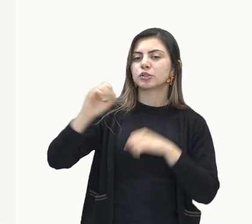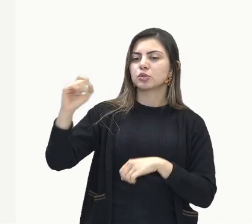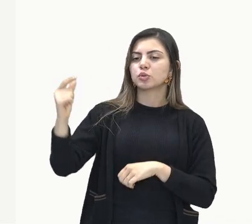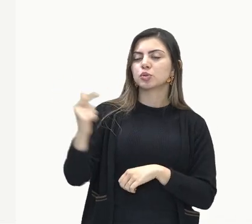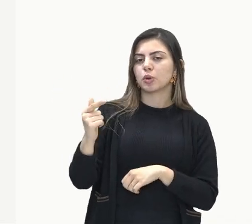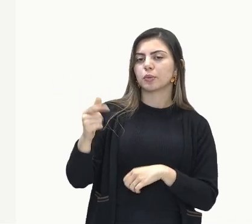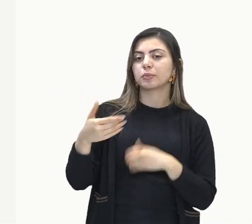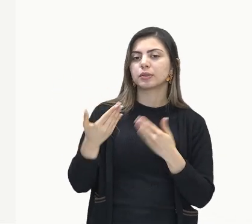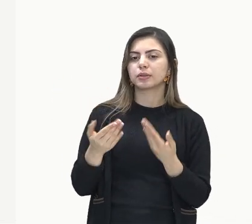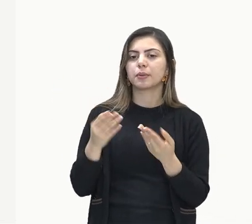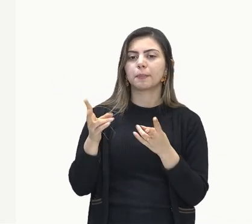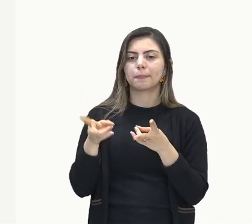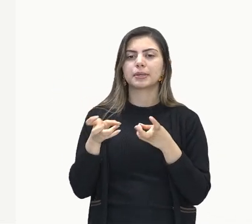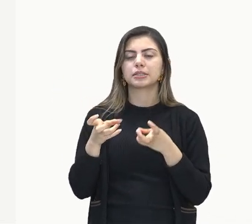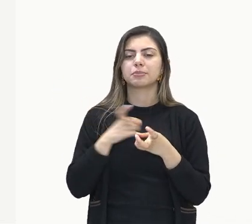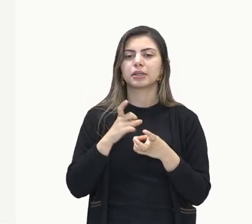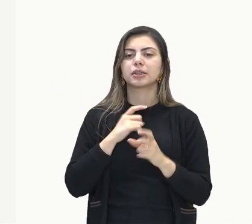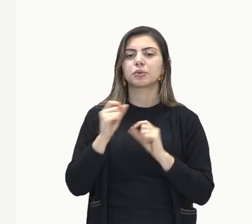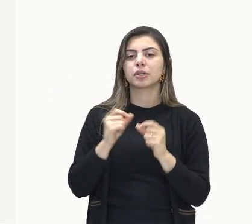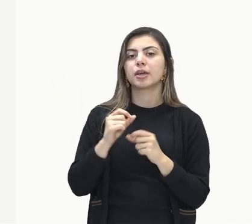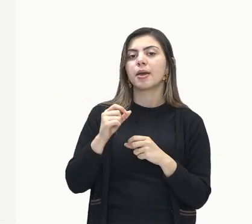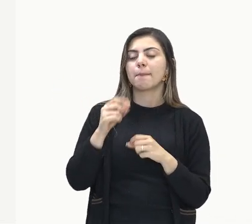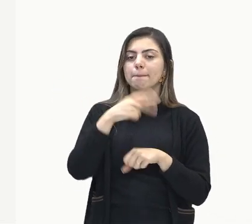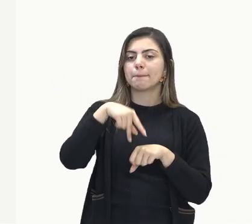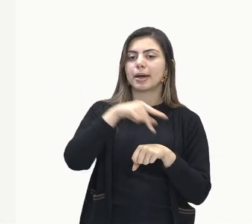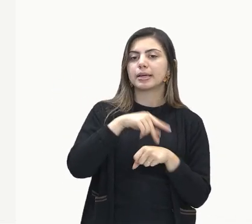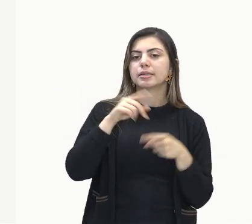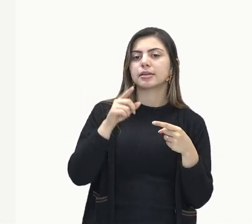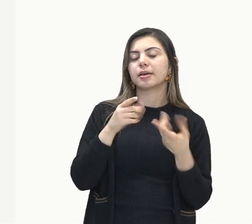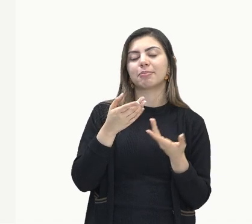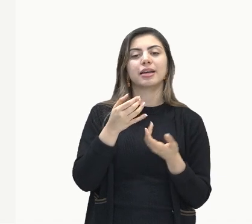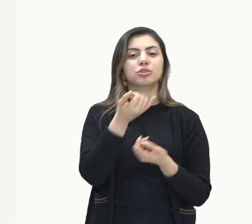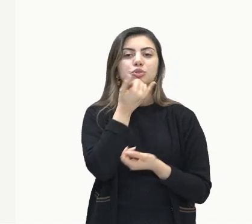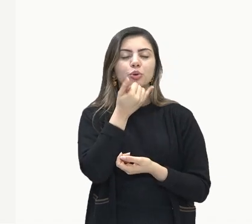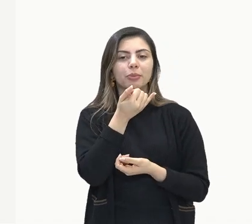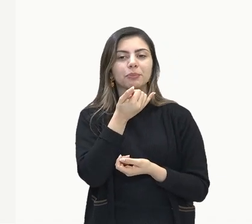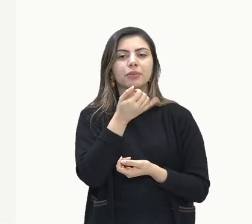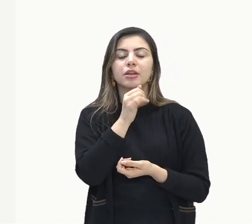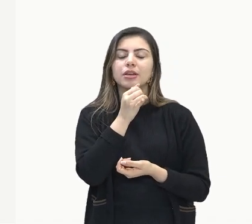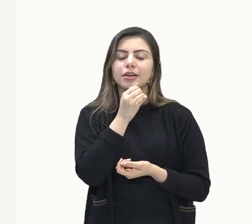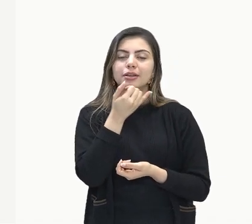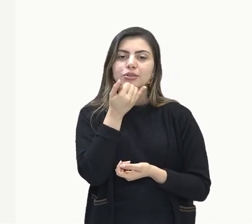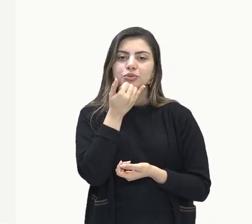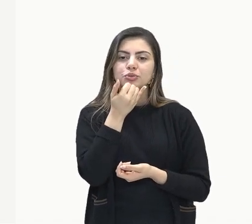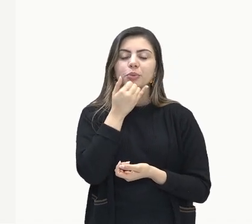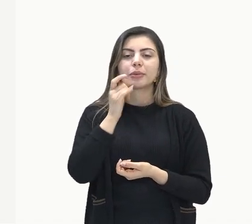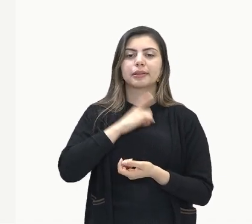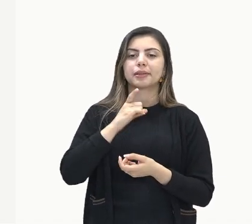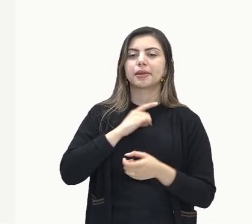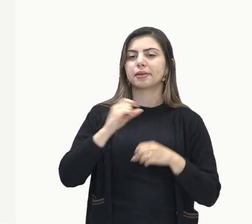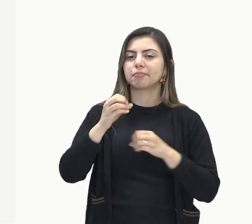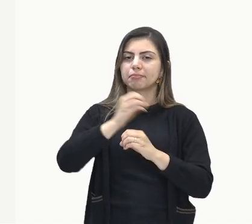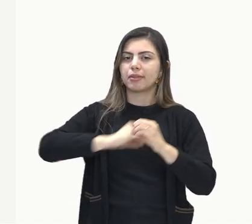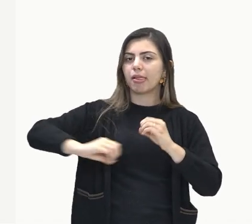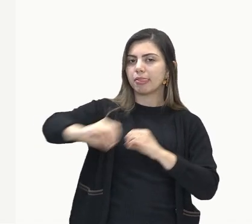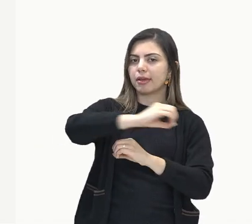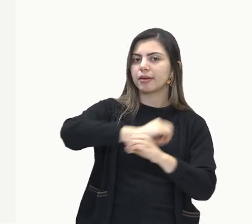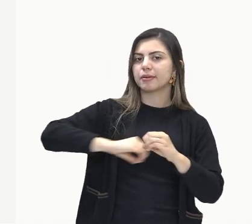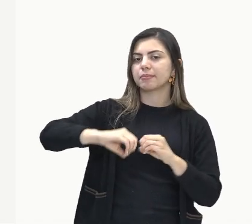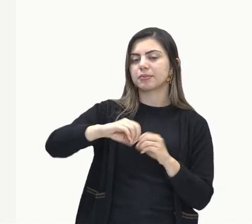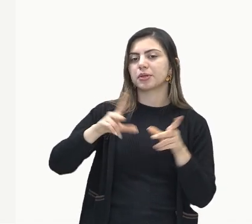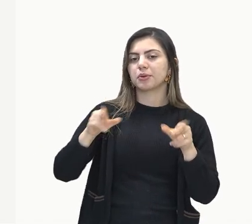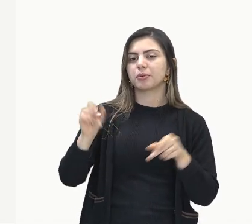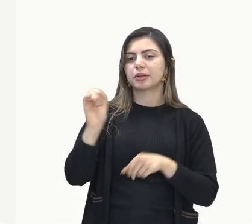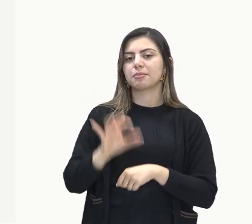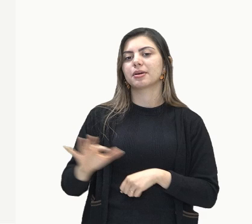Mercúrio giravam em torno do Sol e o Sol, com todos esses planetas, girava em torno da Terra.